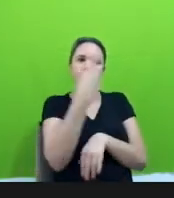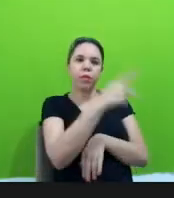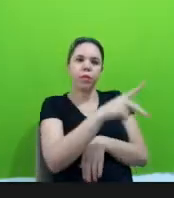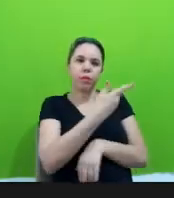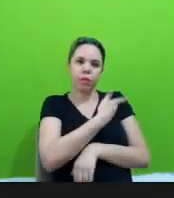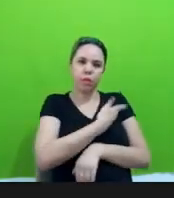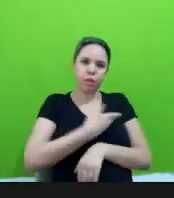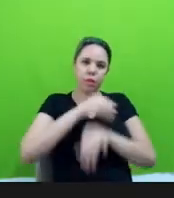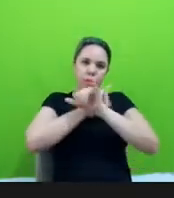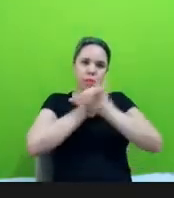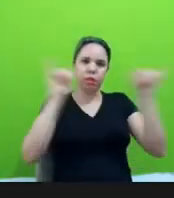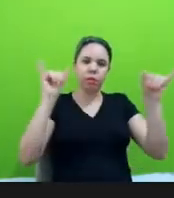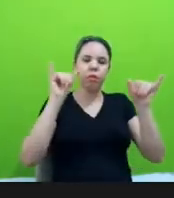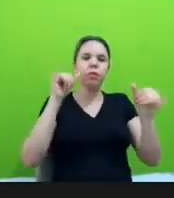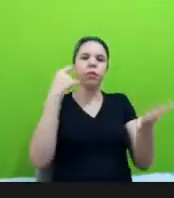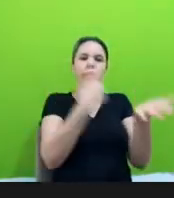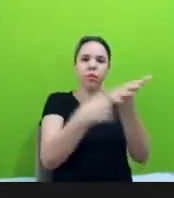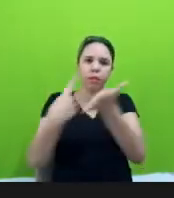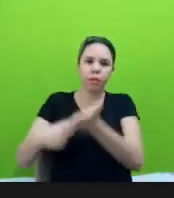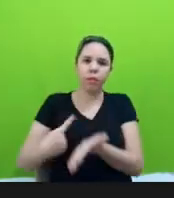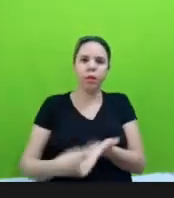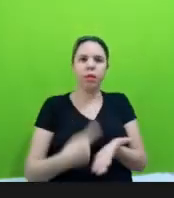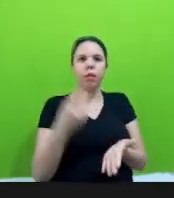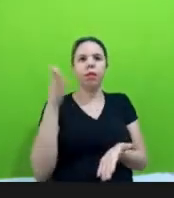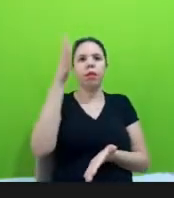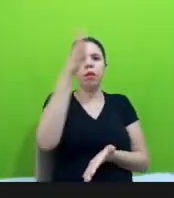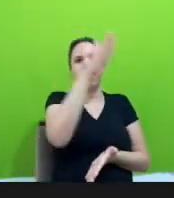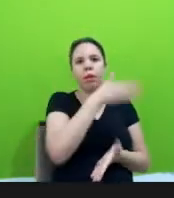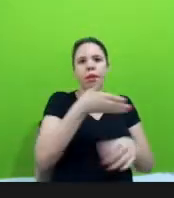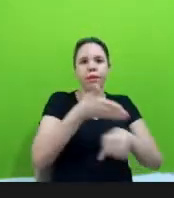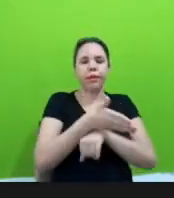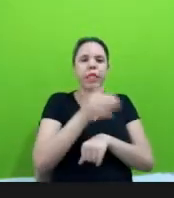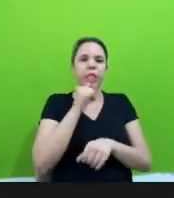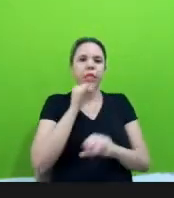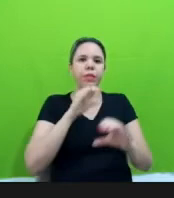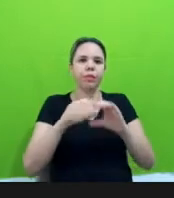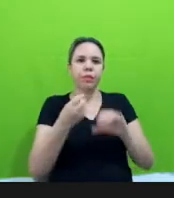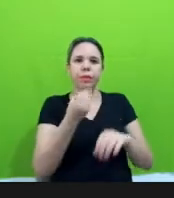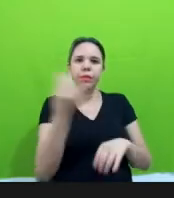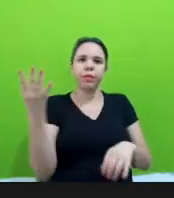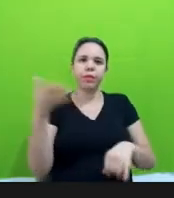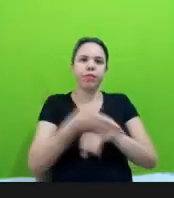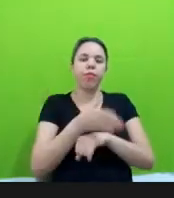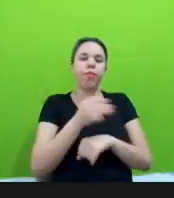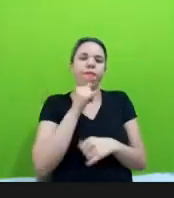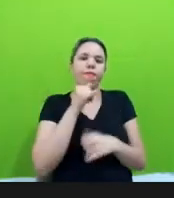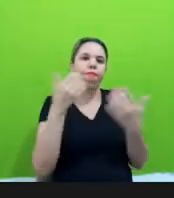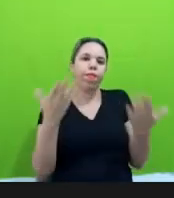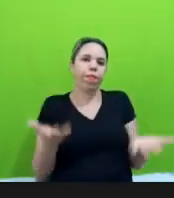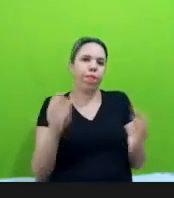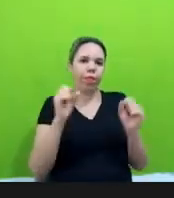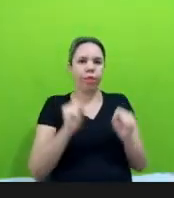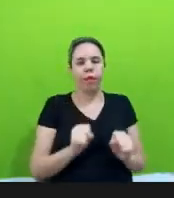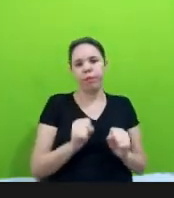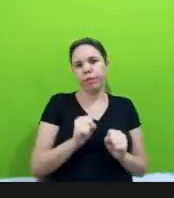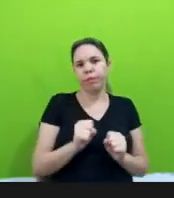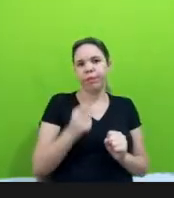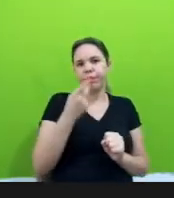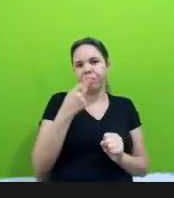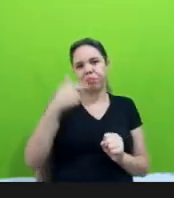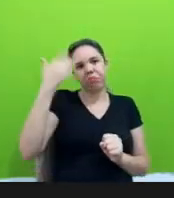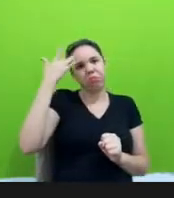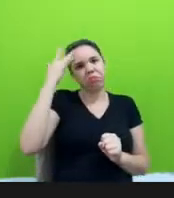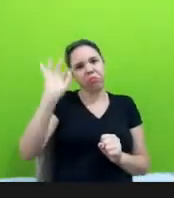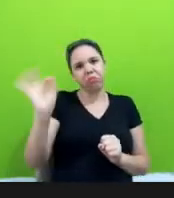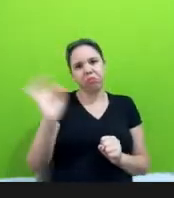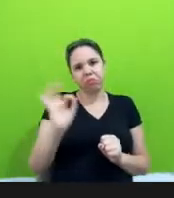divulgou as agendas, onde cada um foi, onde quem entrou no Planalto, quantas vezes entrou no Planalto. Então, ali você pode ser que, eu não sei desse caso específico,